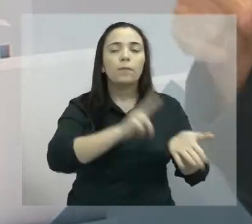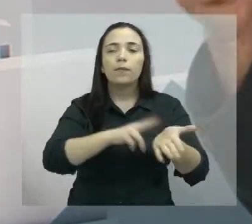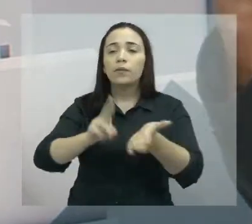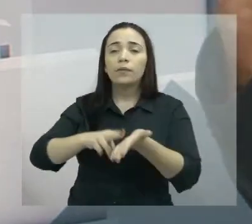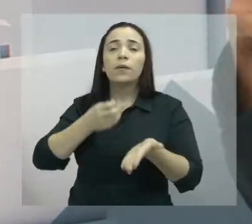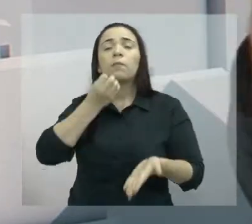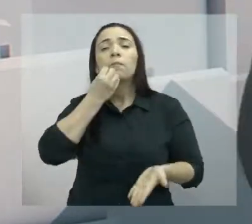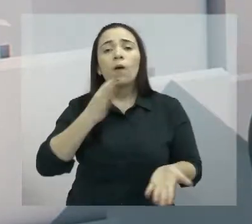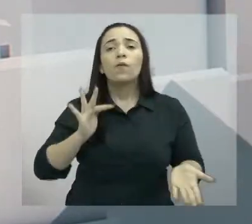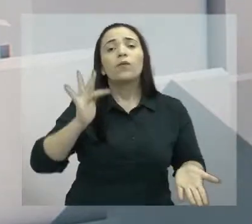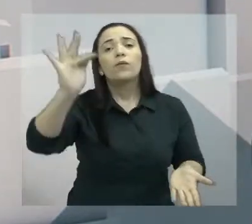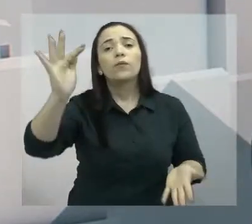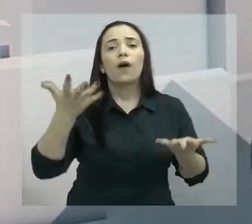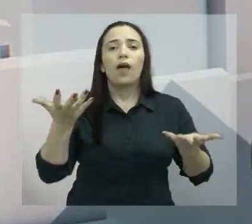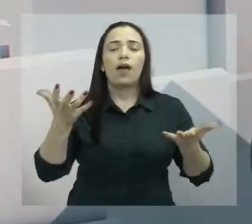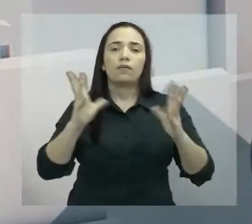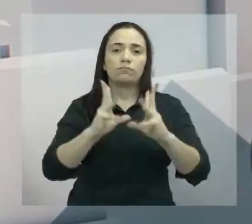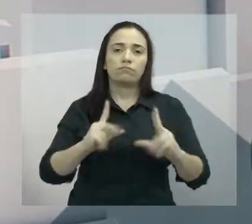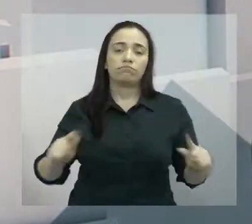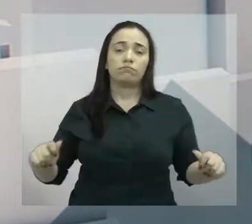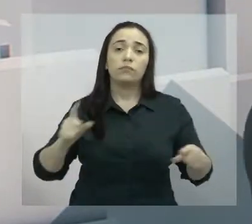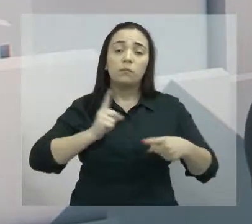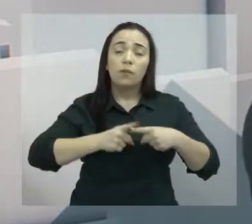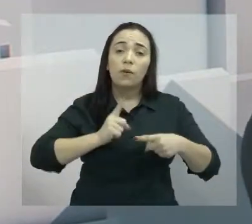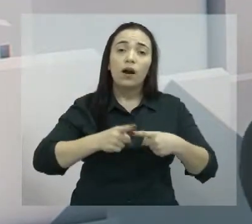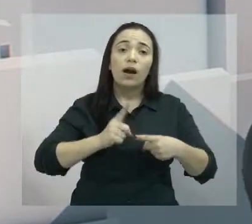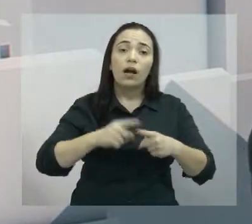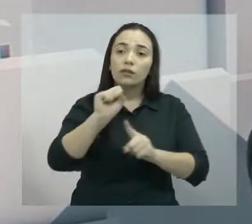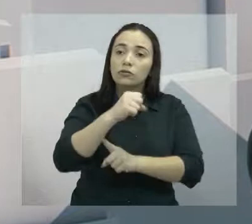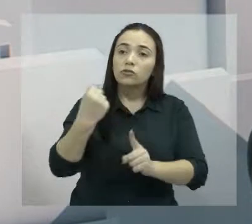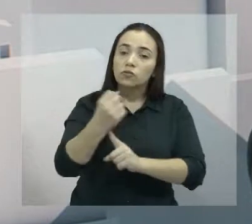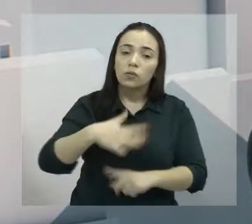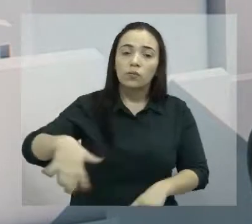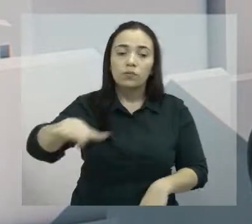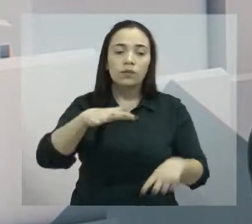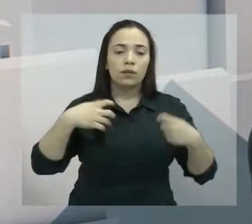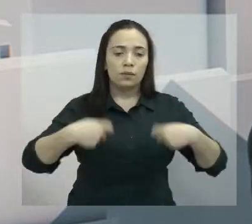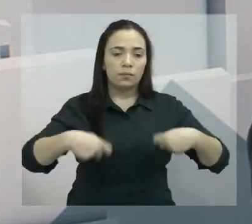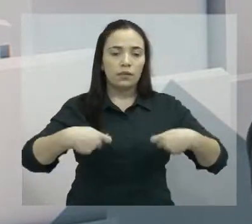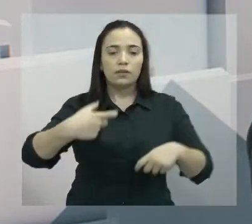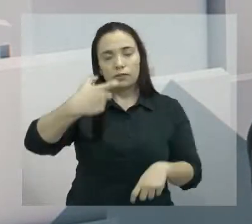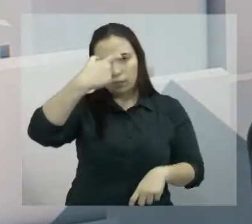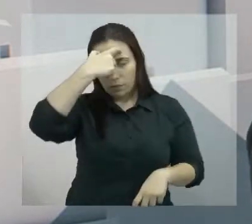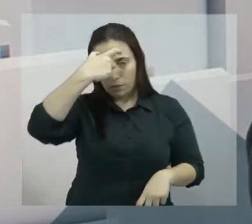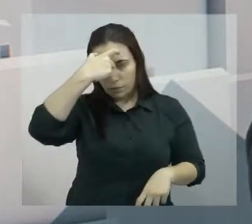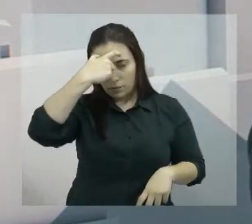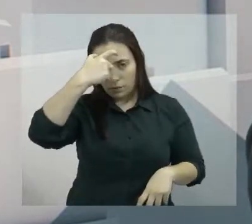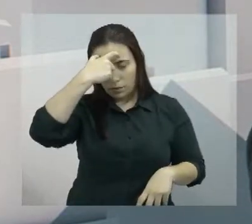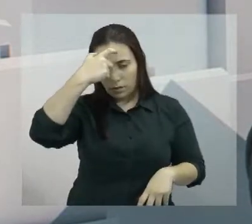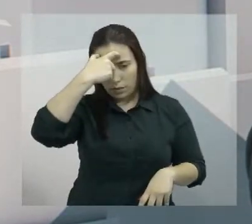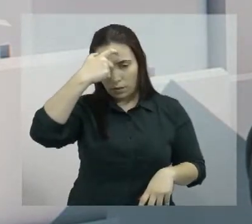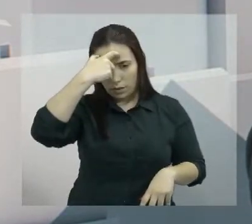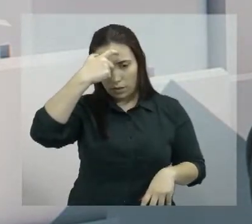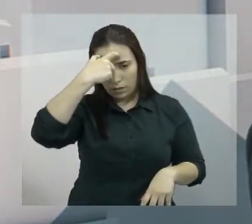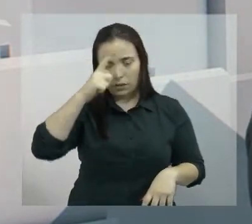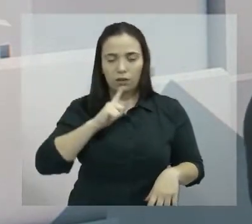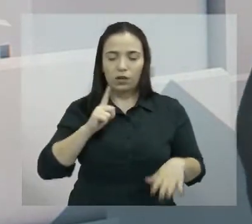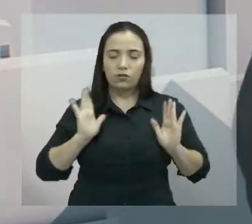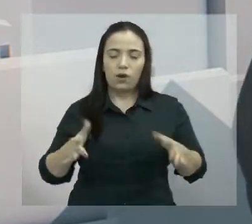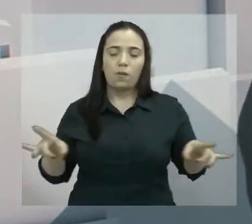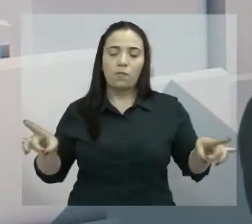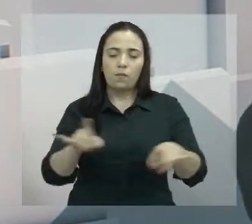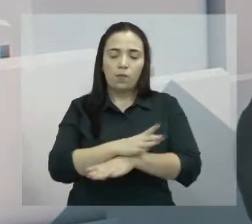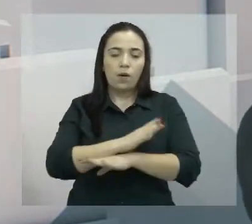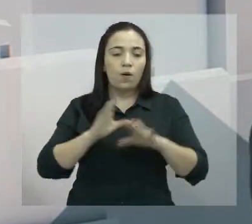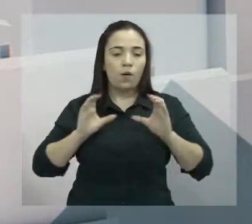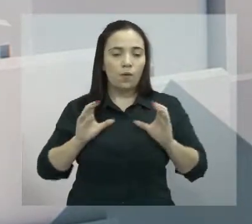porque aí sim a sociedade brasileira iria demonstrar, né, concretamente, o seu alto nível, né, de